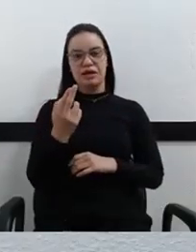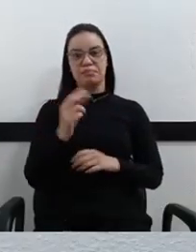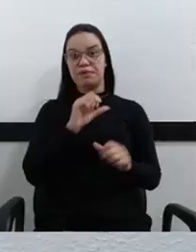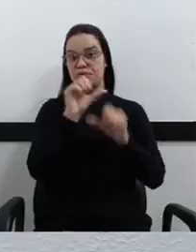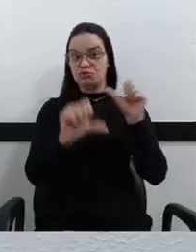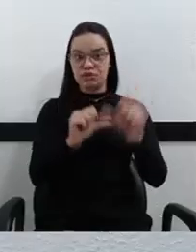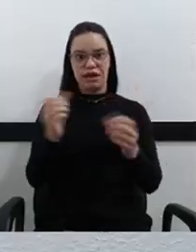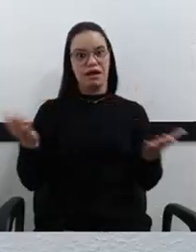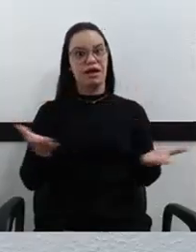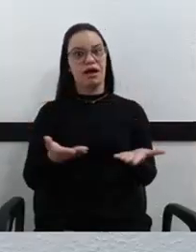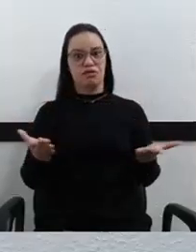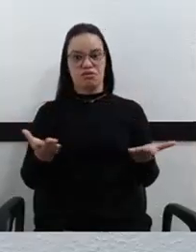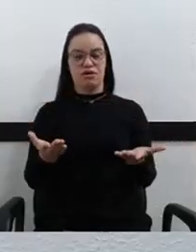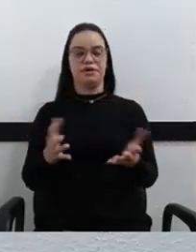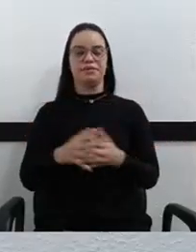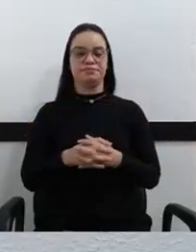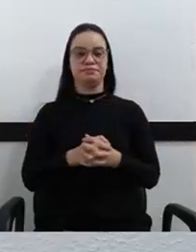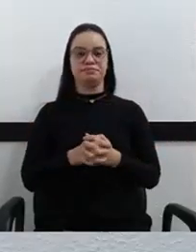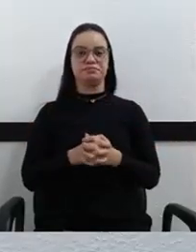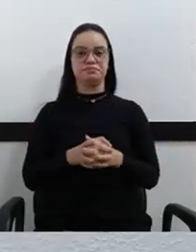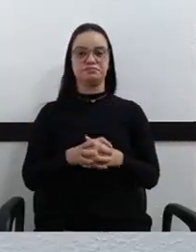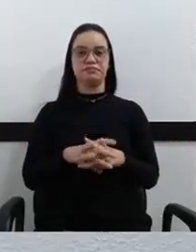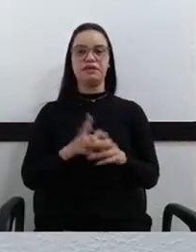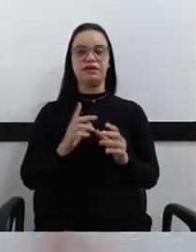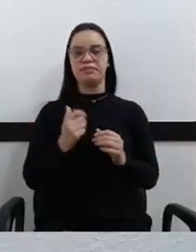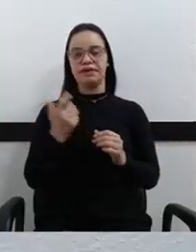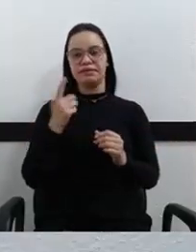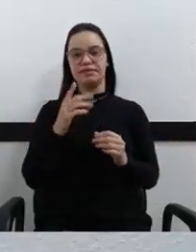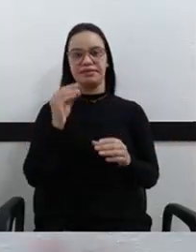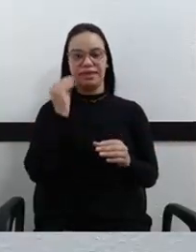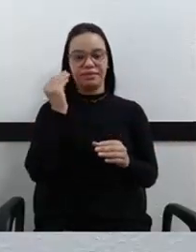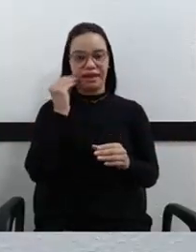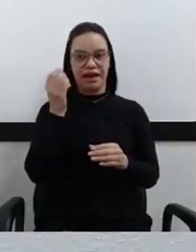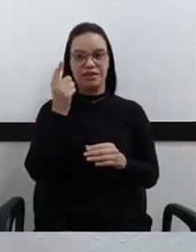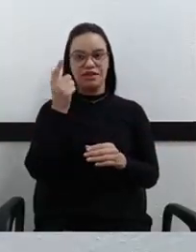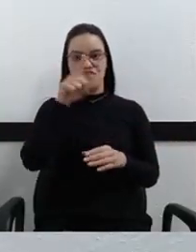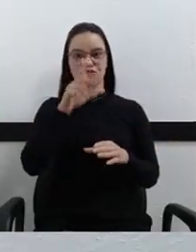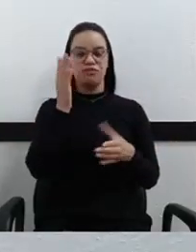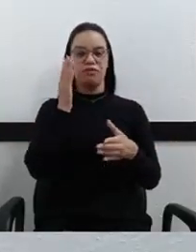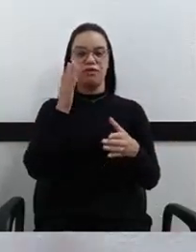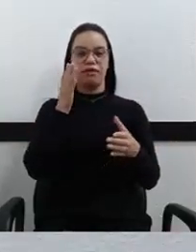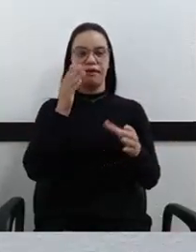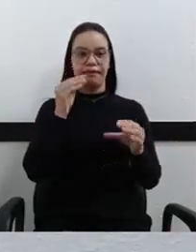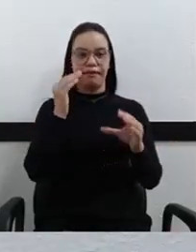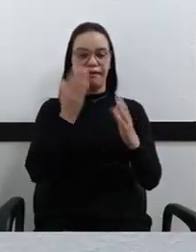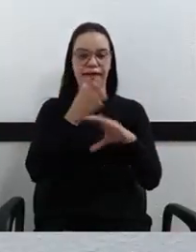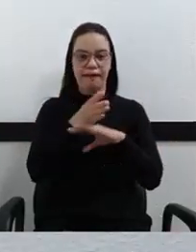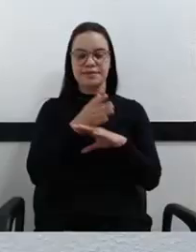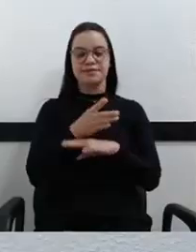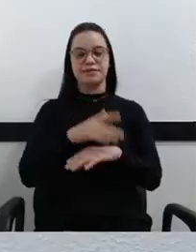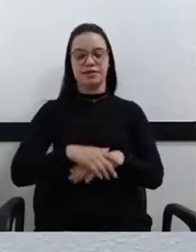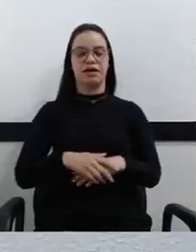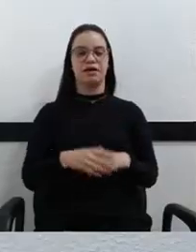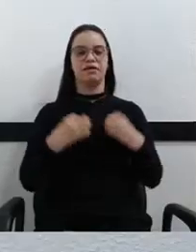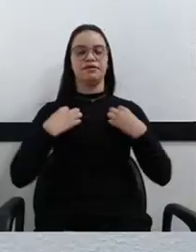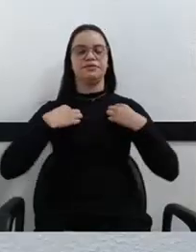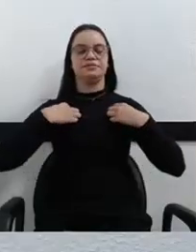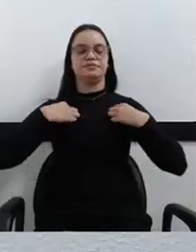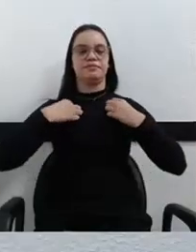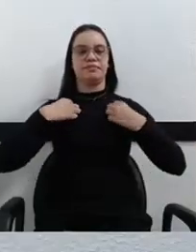do sistema em horas, para que seja possível lançar 90 dias, 120, sei lá quantos dias as pessoas possam ter de